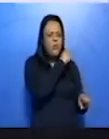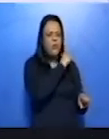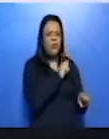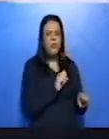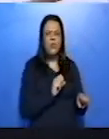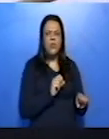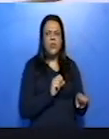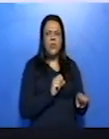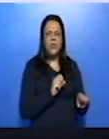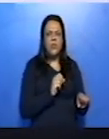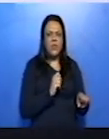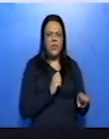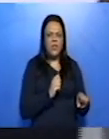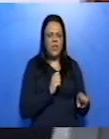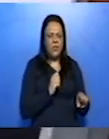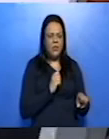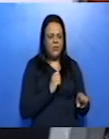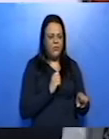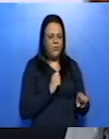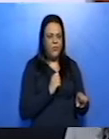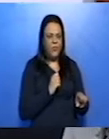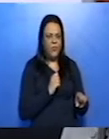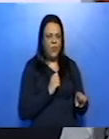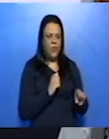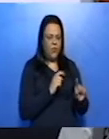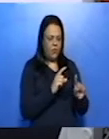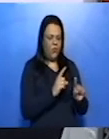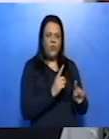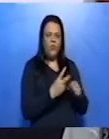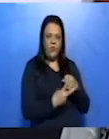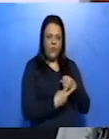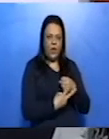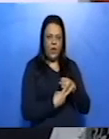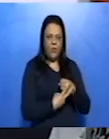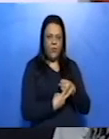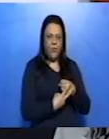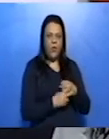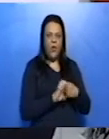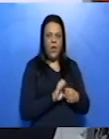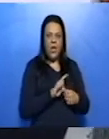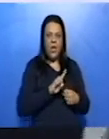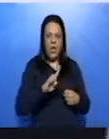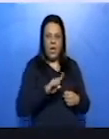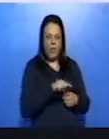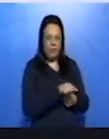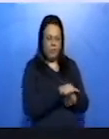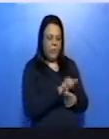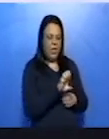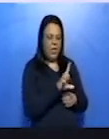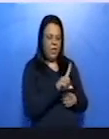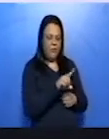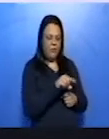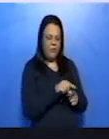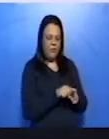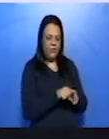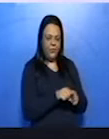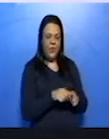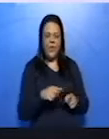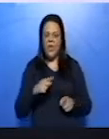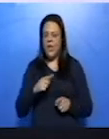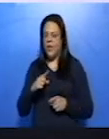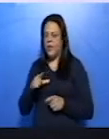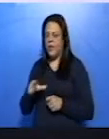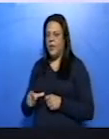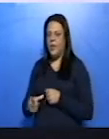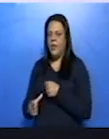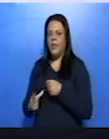tenho dois períodos aqui. Eu tenho o verbo, o é, que é o verbo ser. E na minha segunda oração eu tenho o